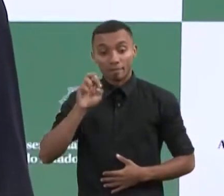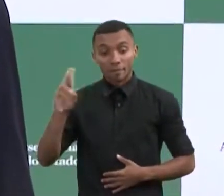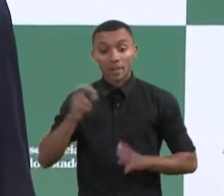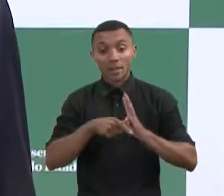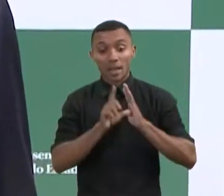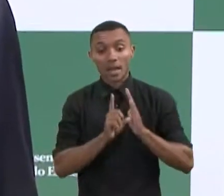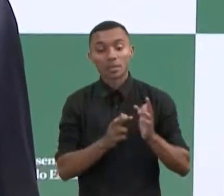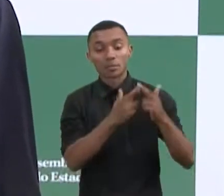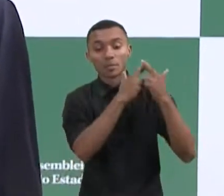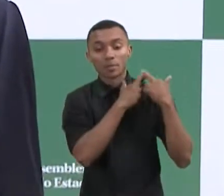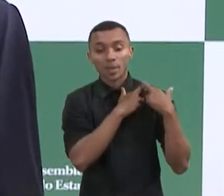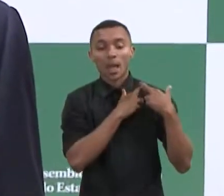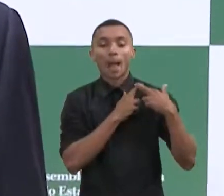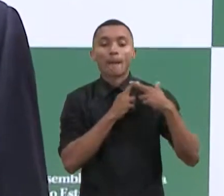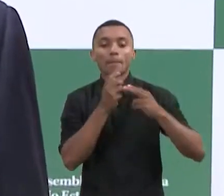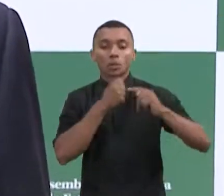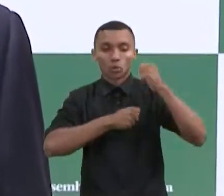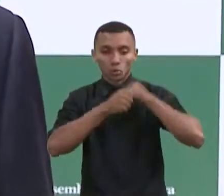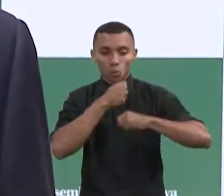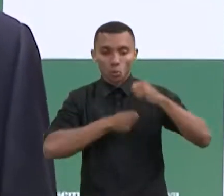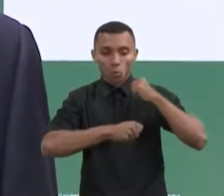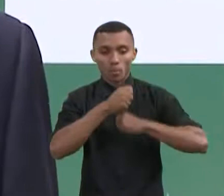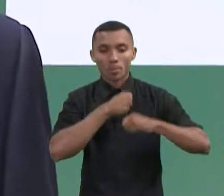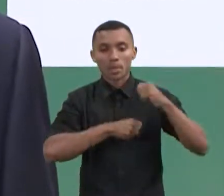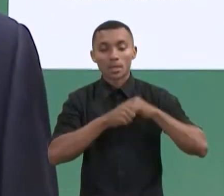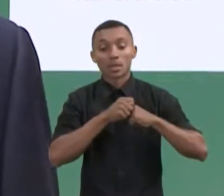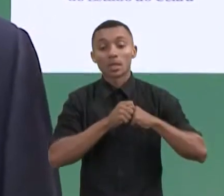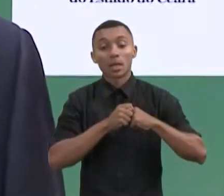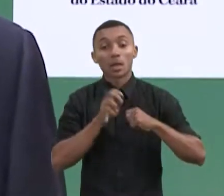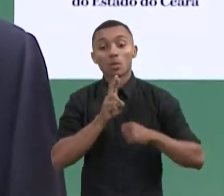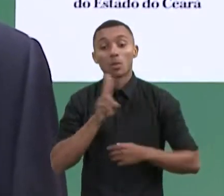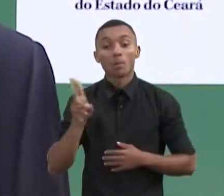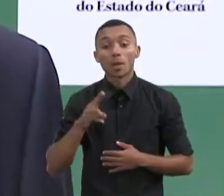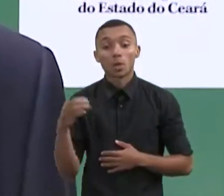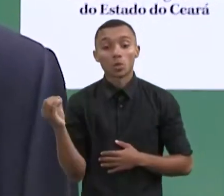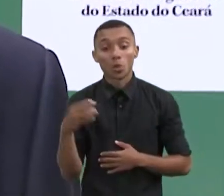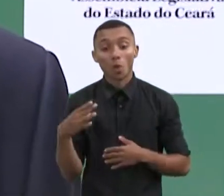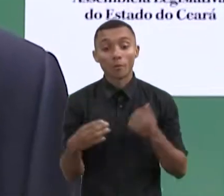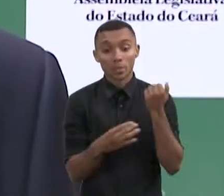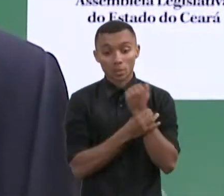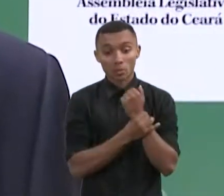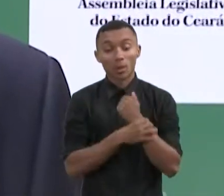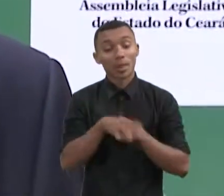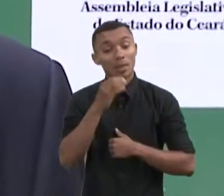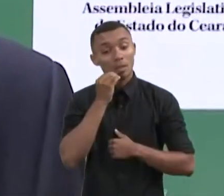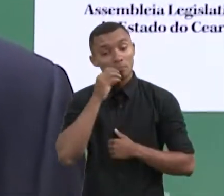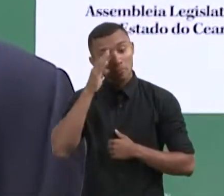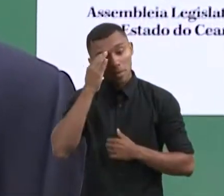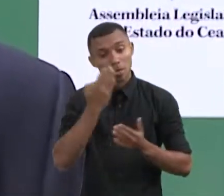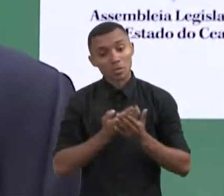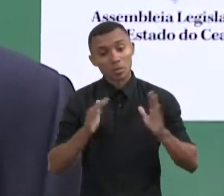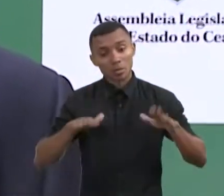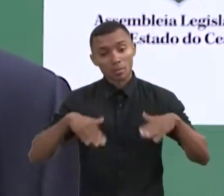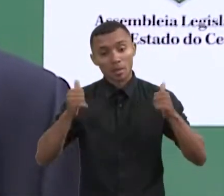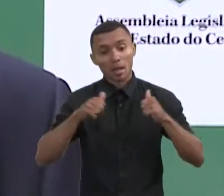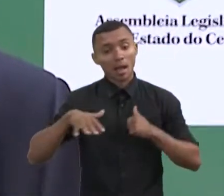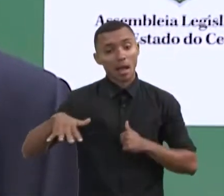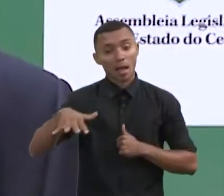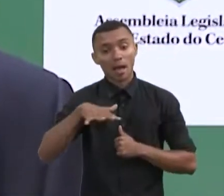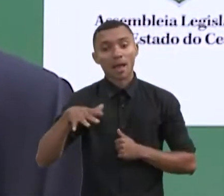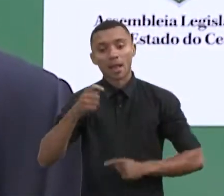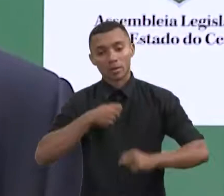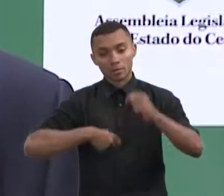pelo Ministério da Economia e batizado de novo Marco Legal de Garantias, deverá melhorar o ambiente de negócios